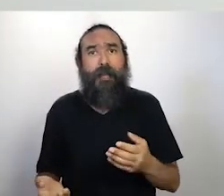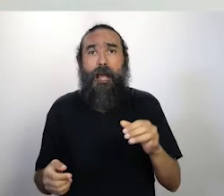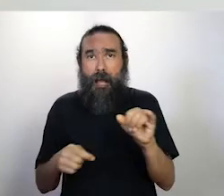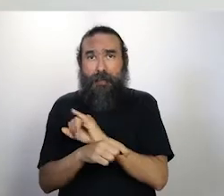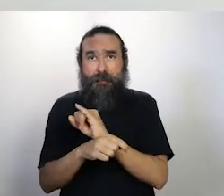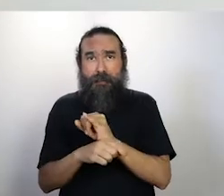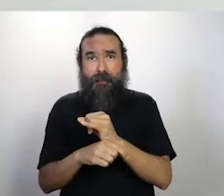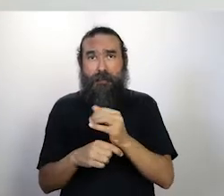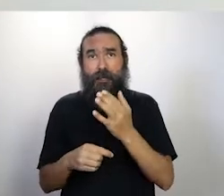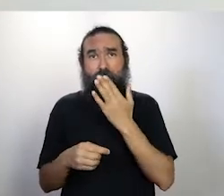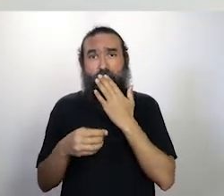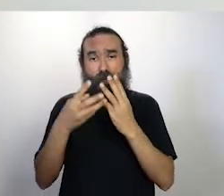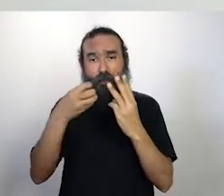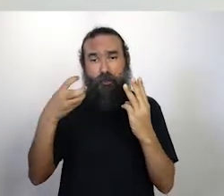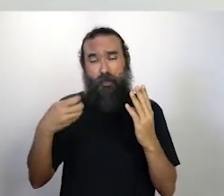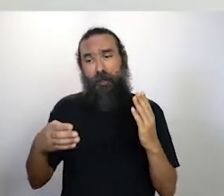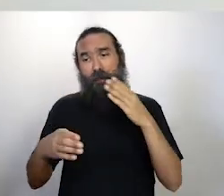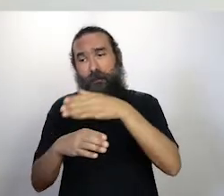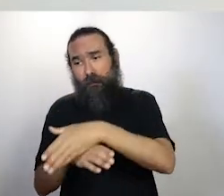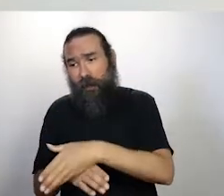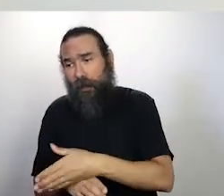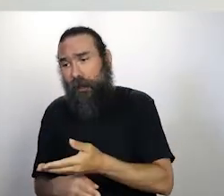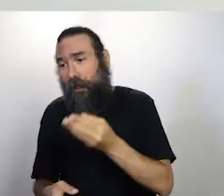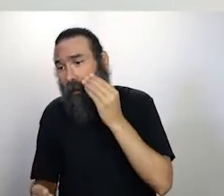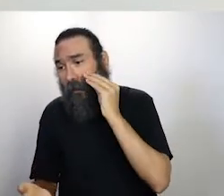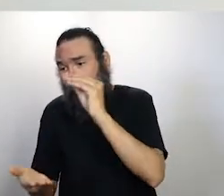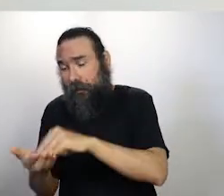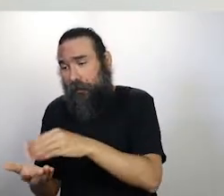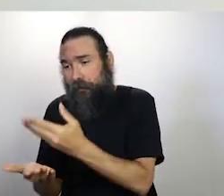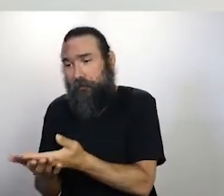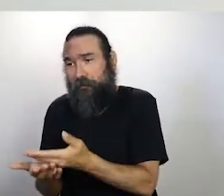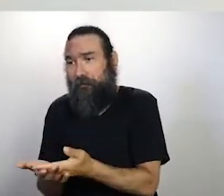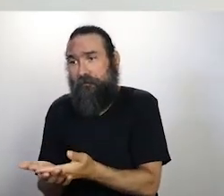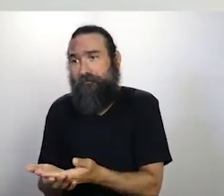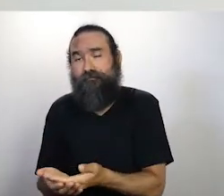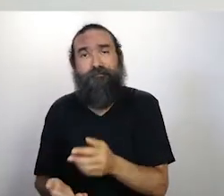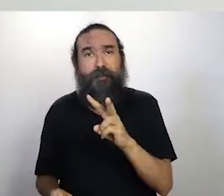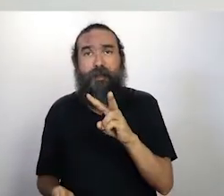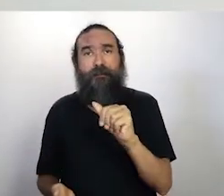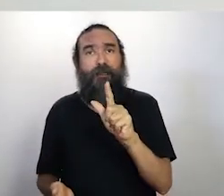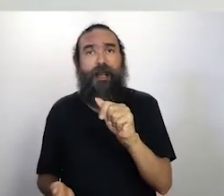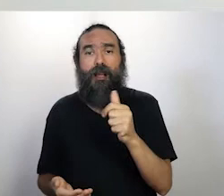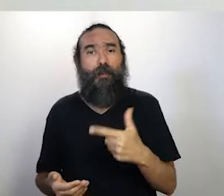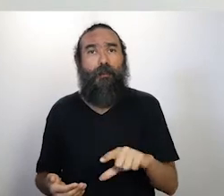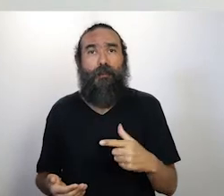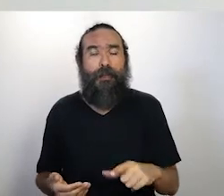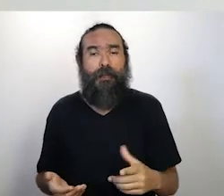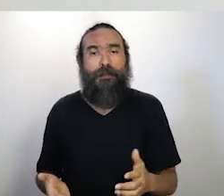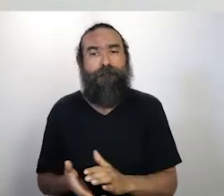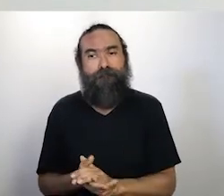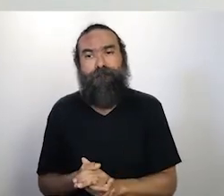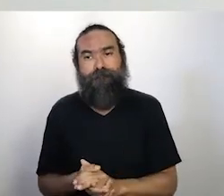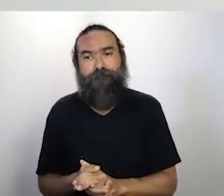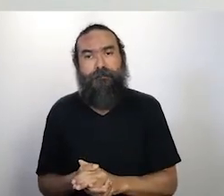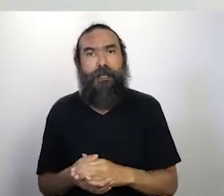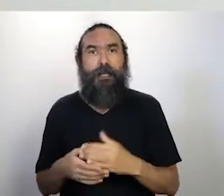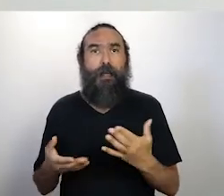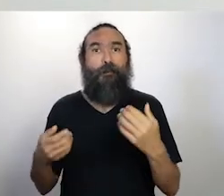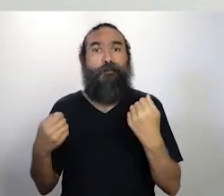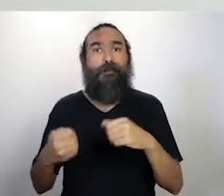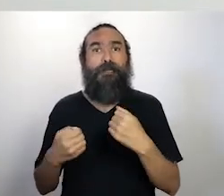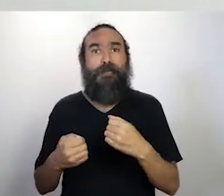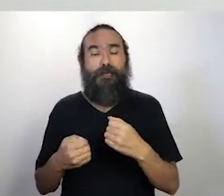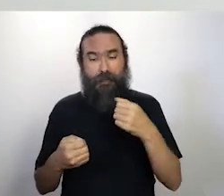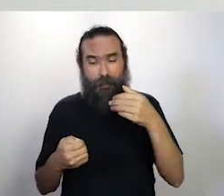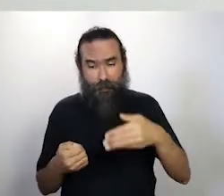tentar. Tem várias, né, situações difíceis aí nessa mudança, nessa migração de muitos alunos da aldeia para a cidade,